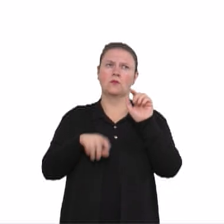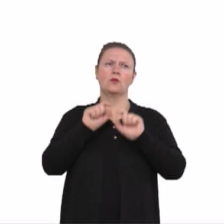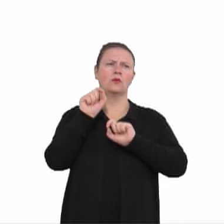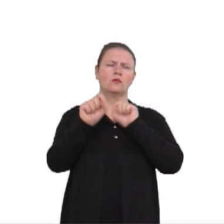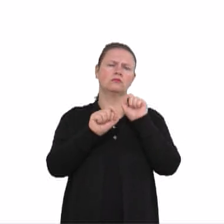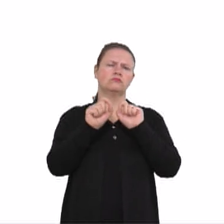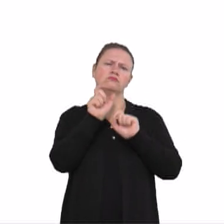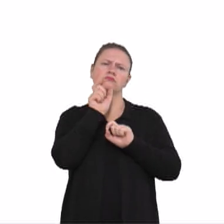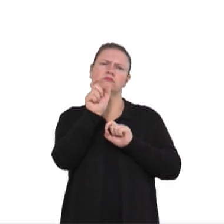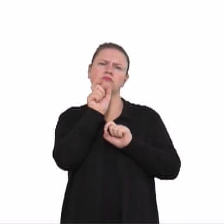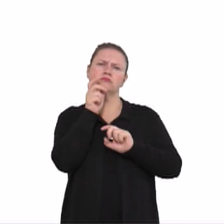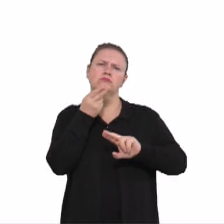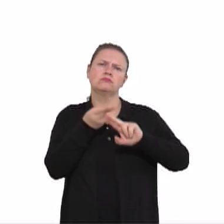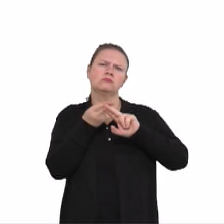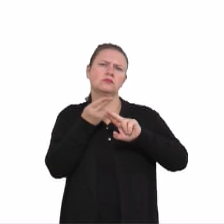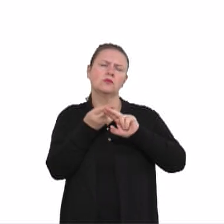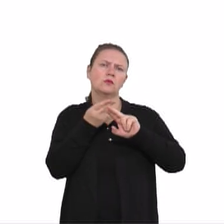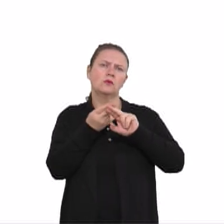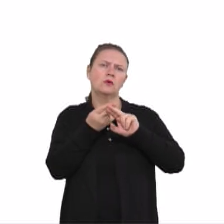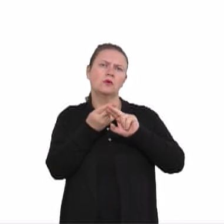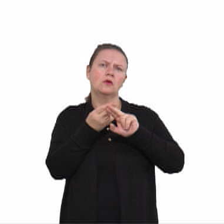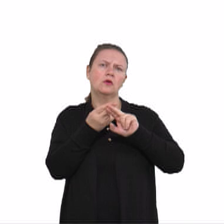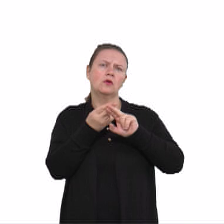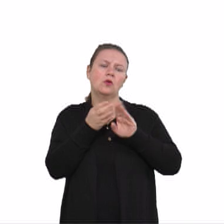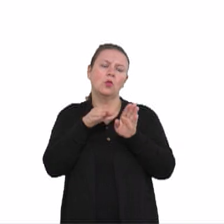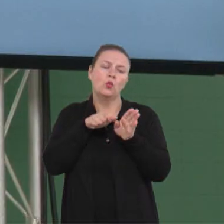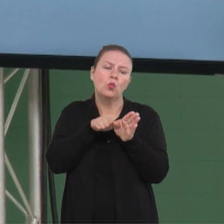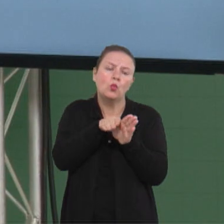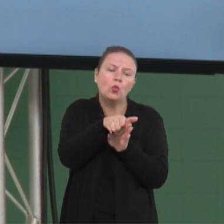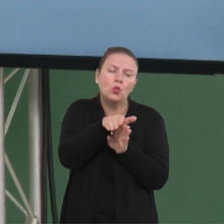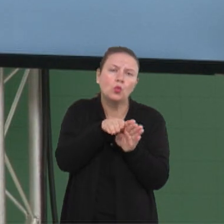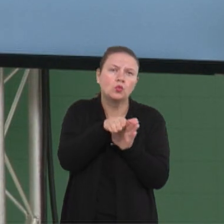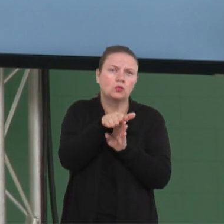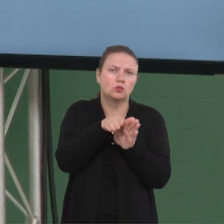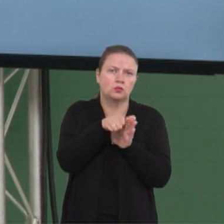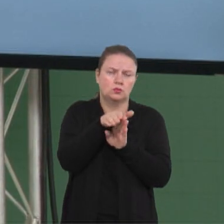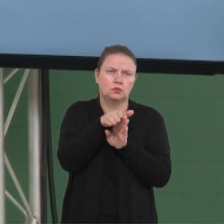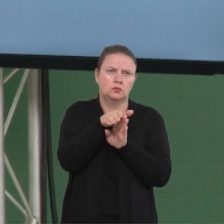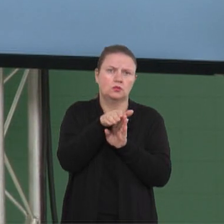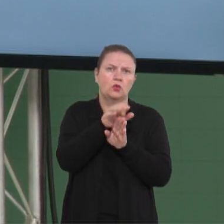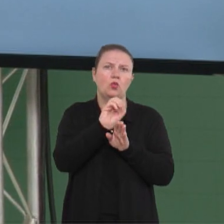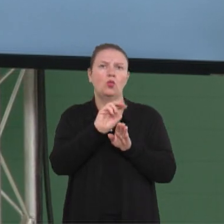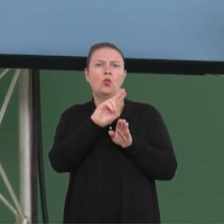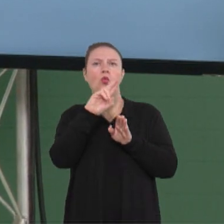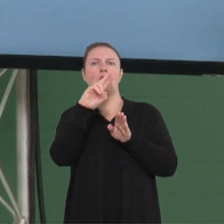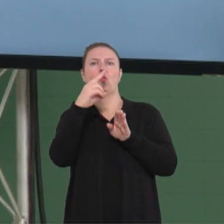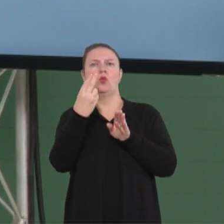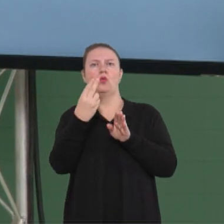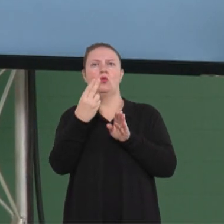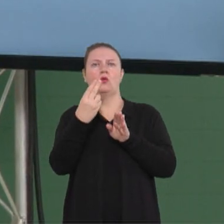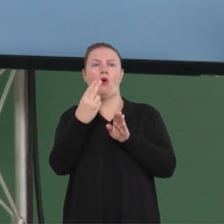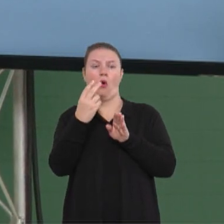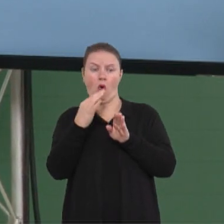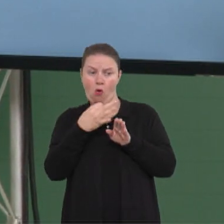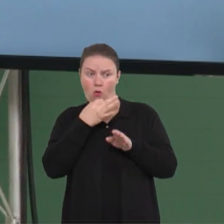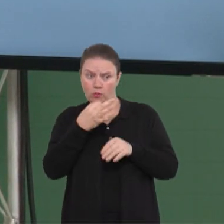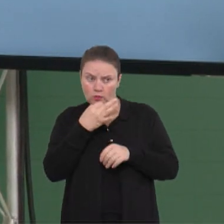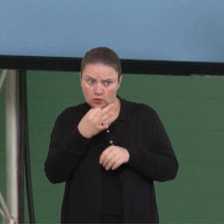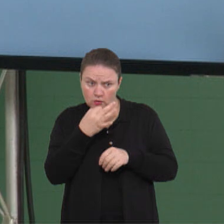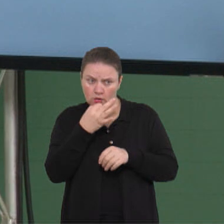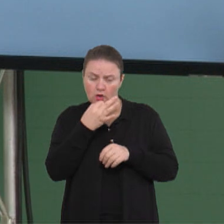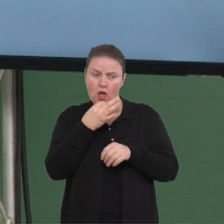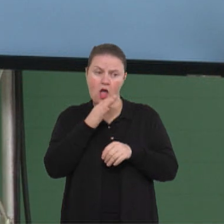vai utilizar quando você der um conselho ou uma recomendação ok qualquer pessoa tenha falado para você algum